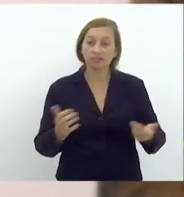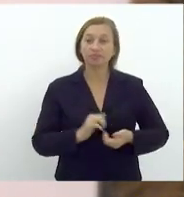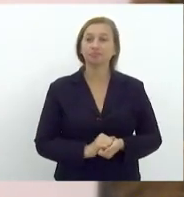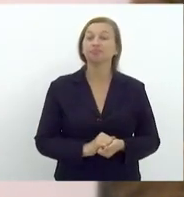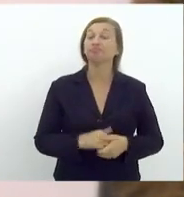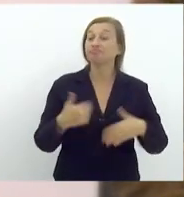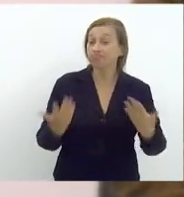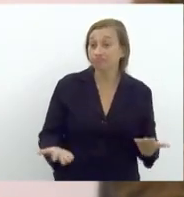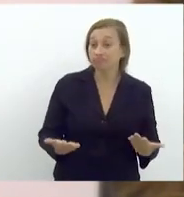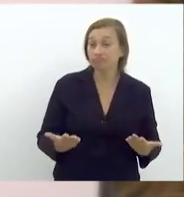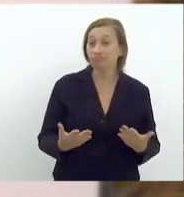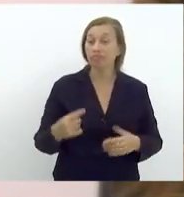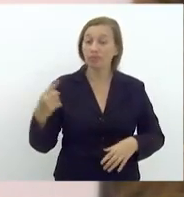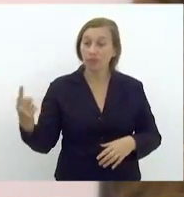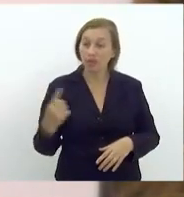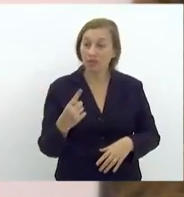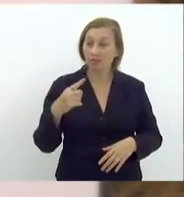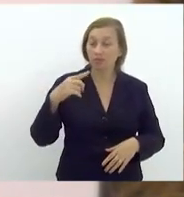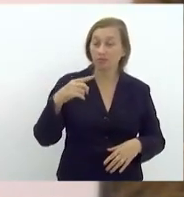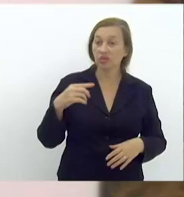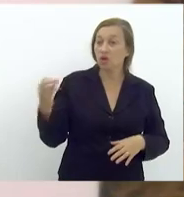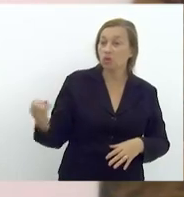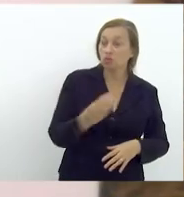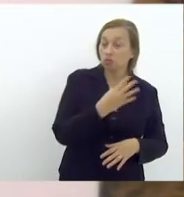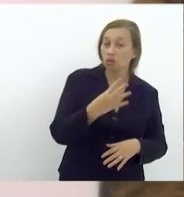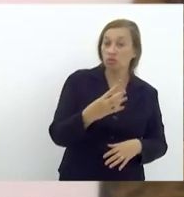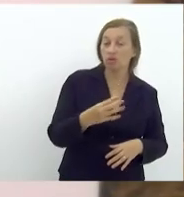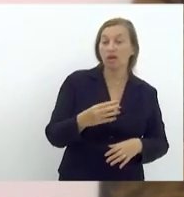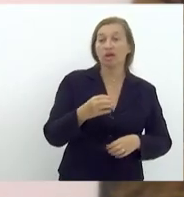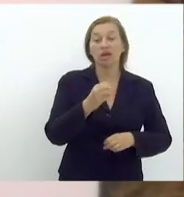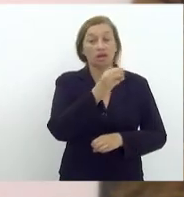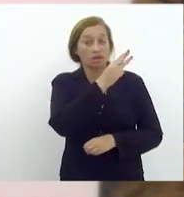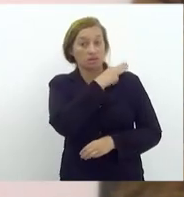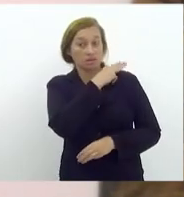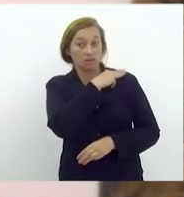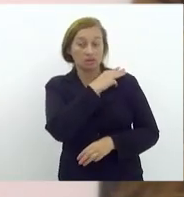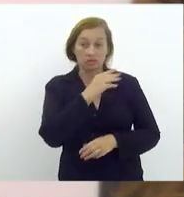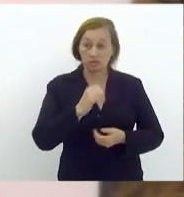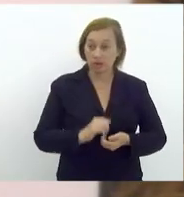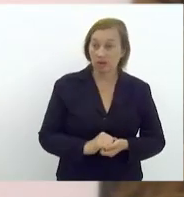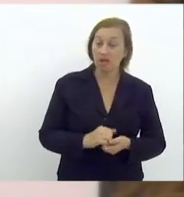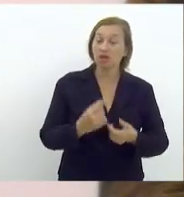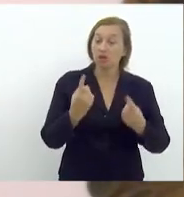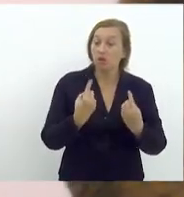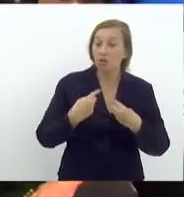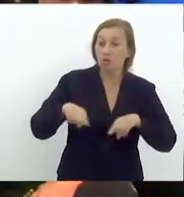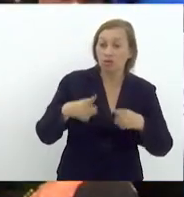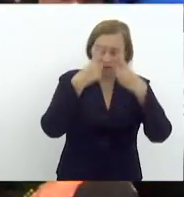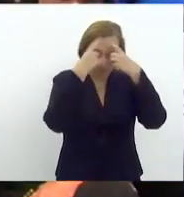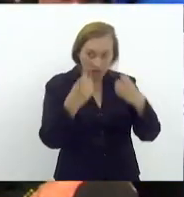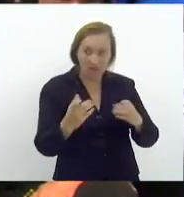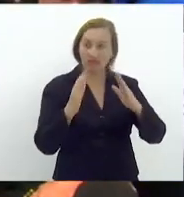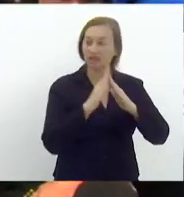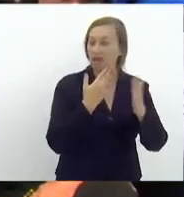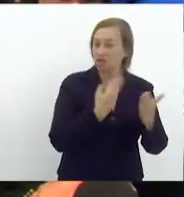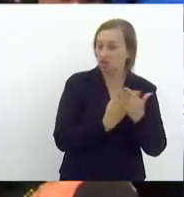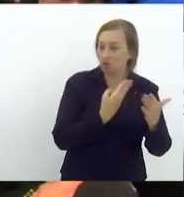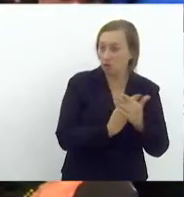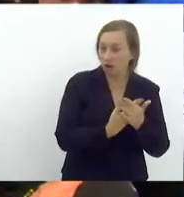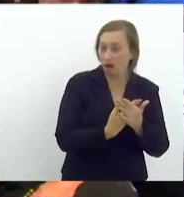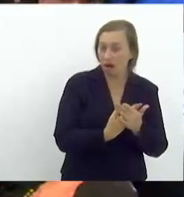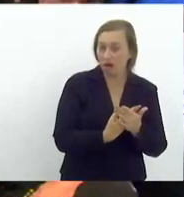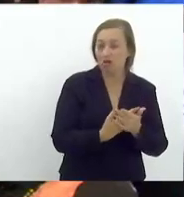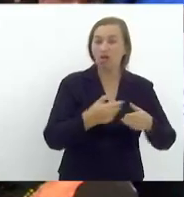enquanto eles vêm com nem o novo ensino médio a gente mostra que para combater violência na escola para combater a vazão